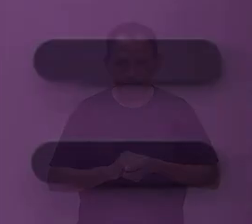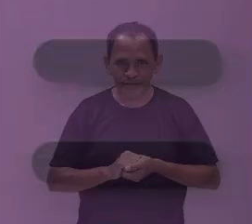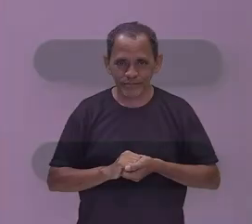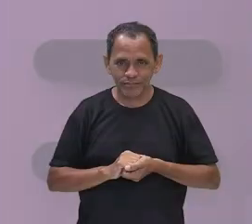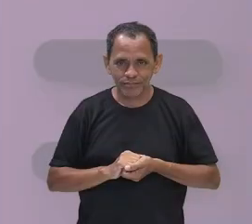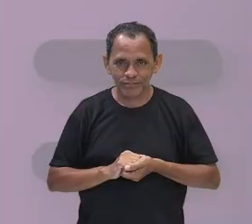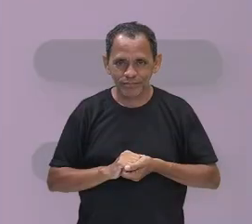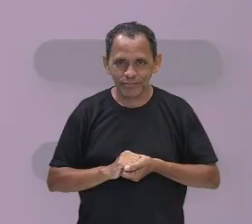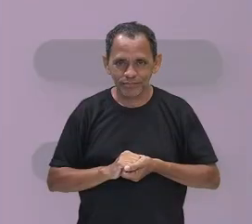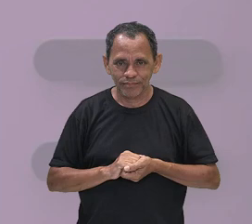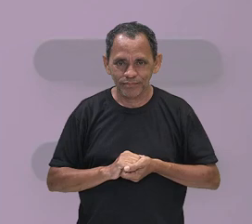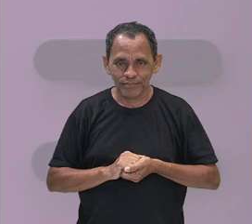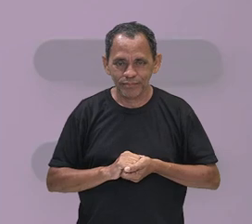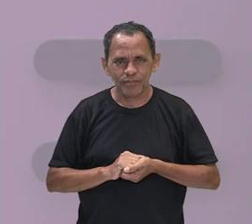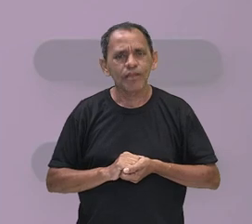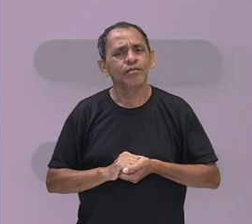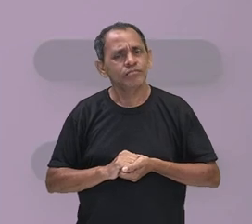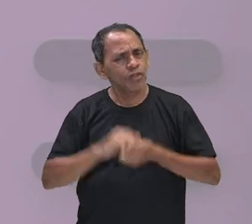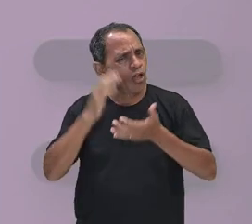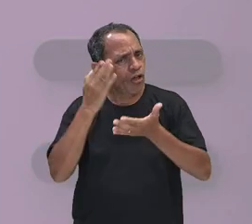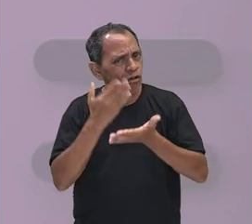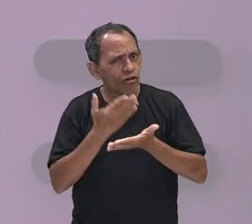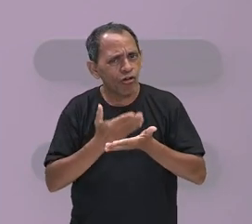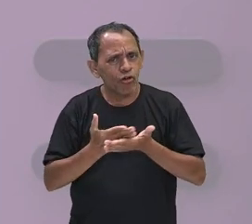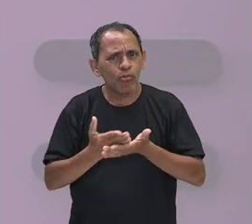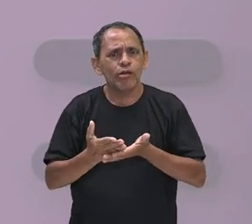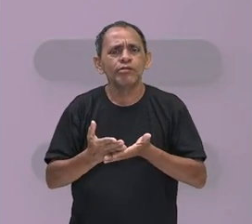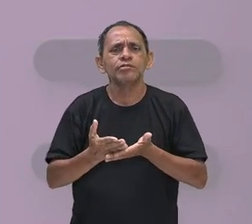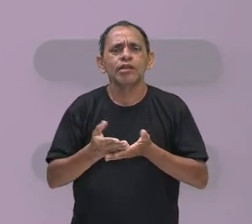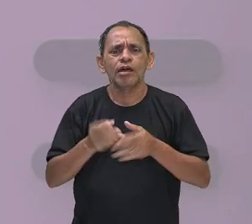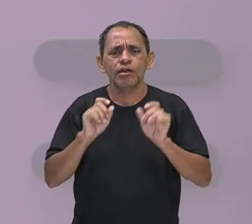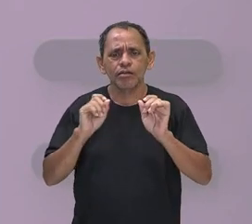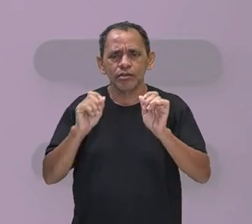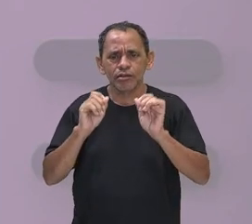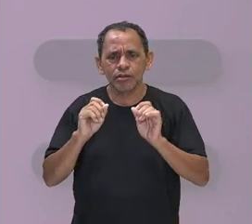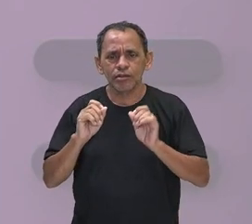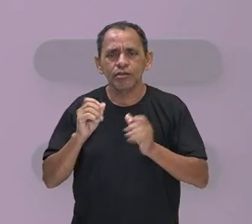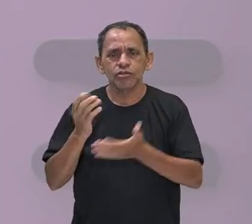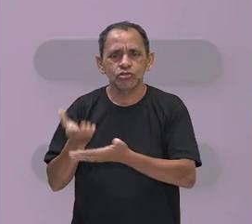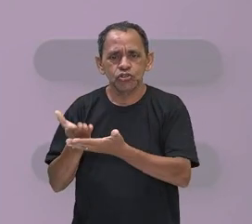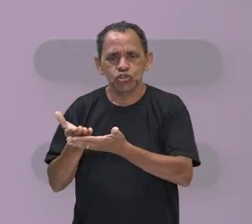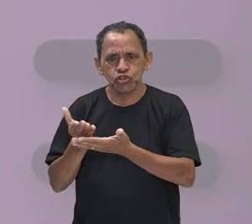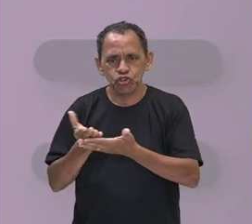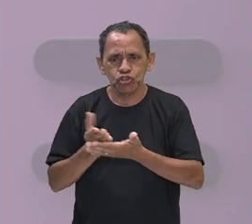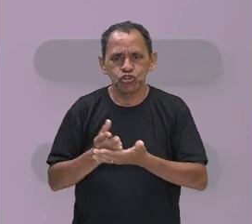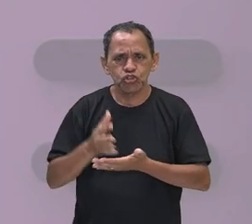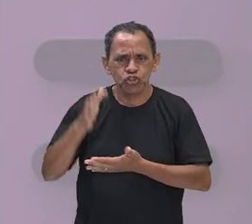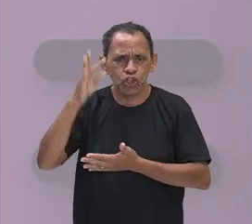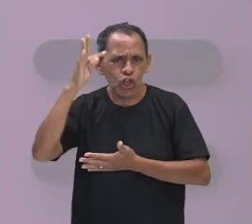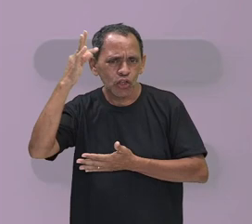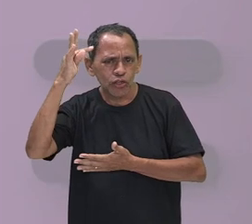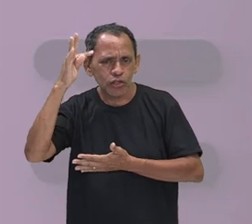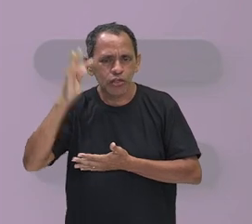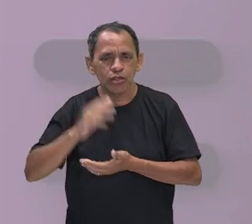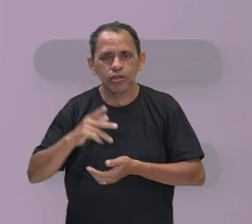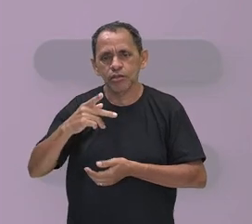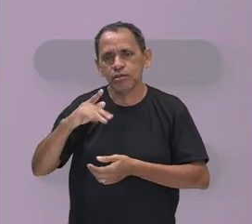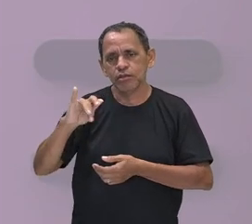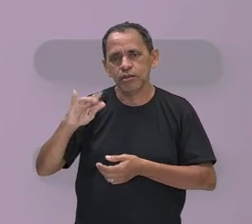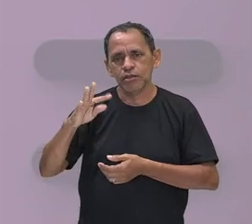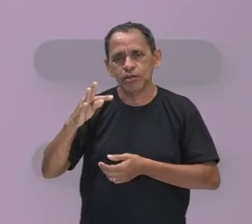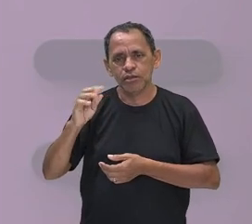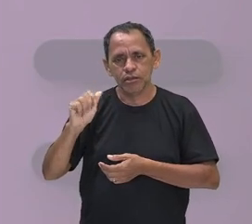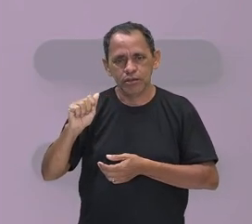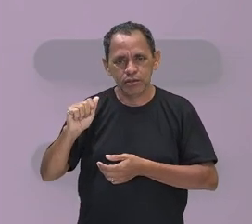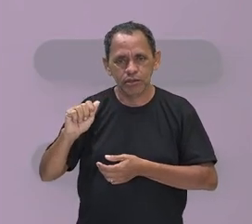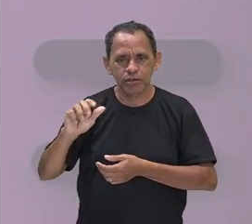revisão vamos começar vendo aqui o estudo do teorema de Pitágoras a gente vai começar com